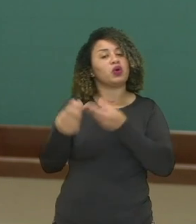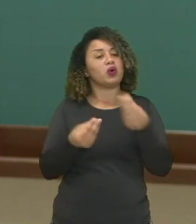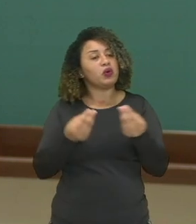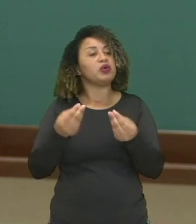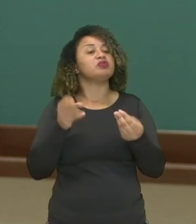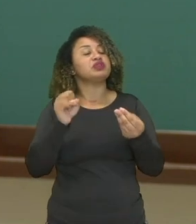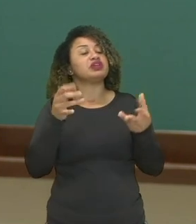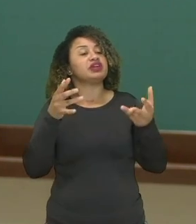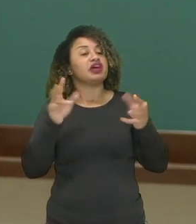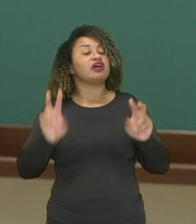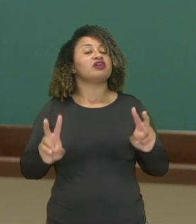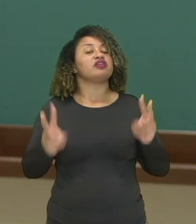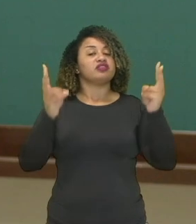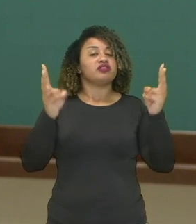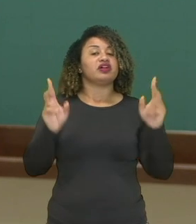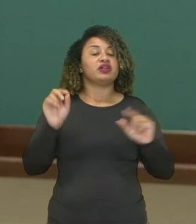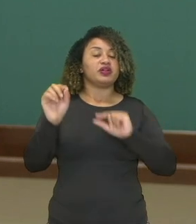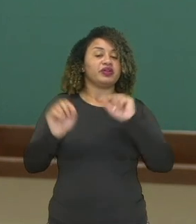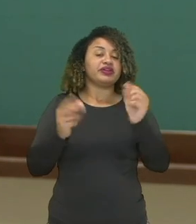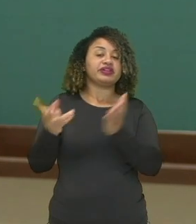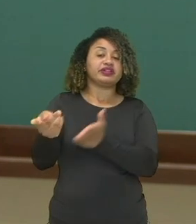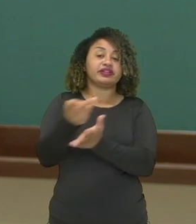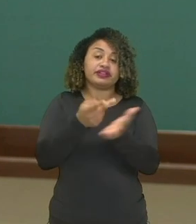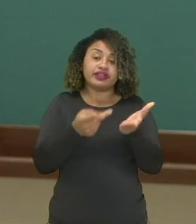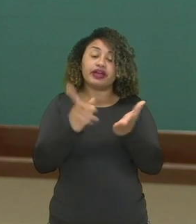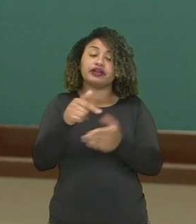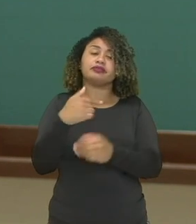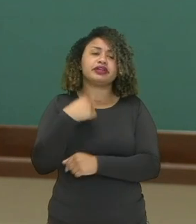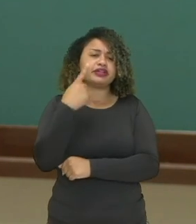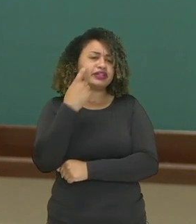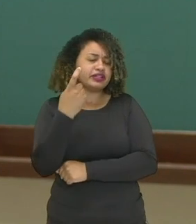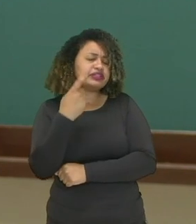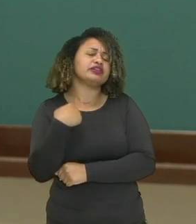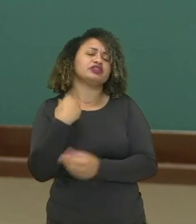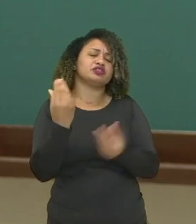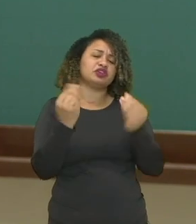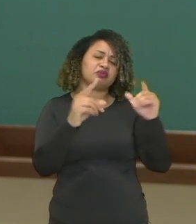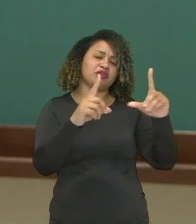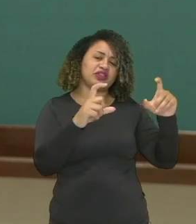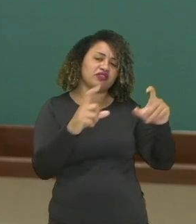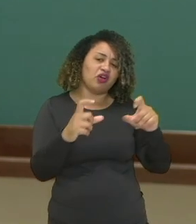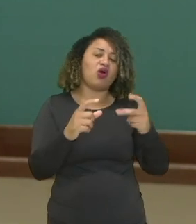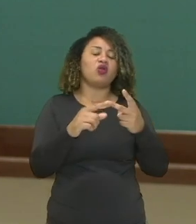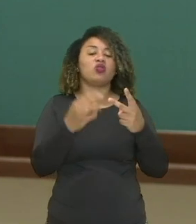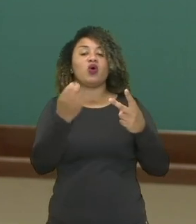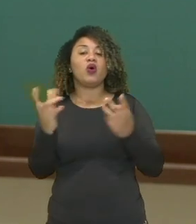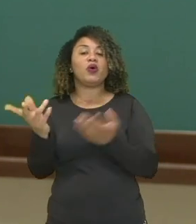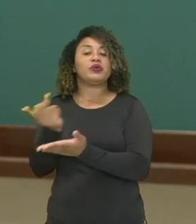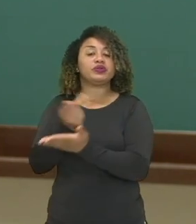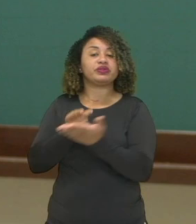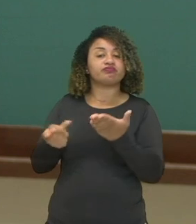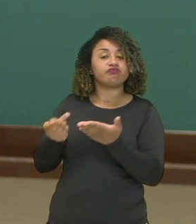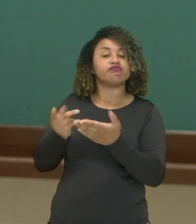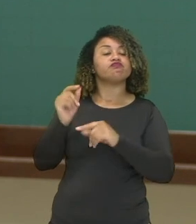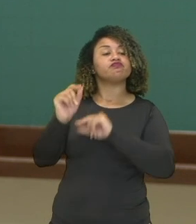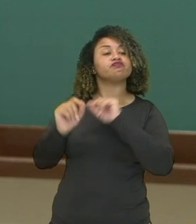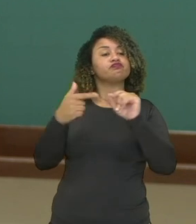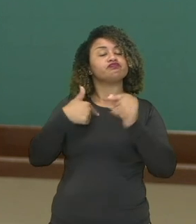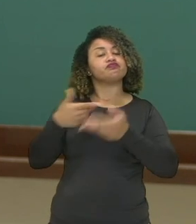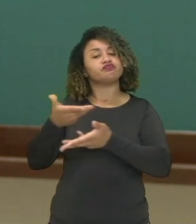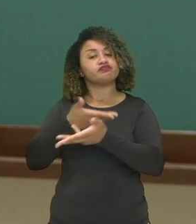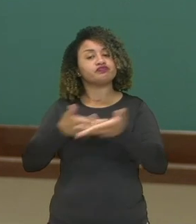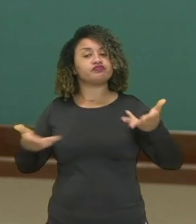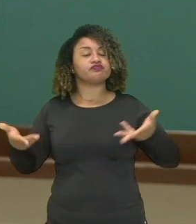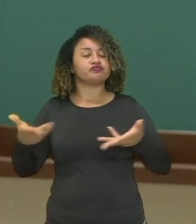dar mais valor às ilustrações. É interessante que coloquem ilustrações também, né? E vão